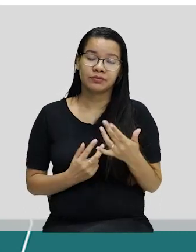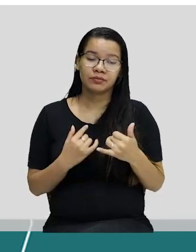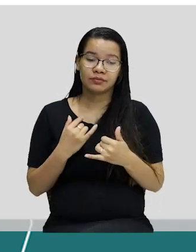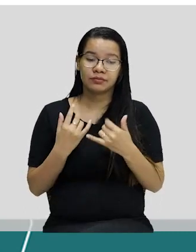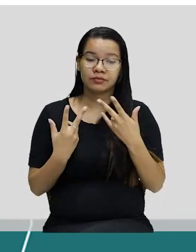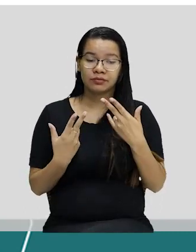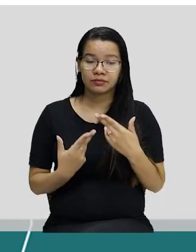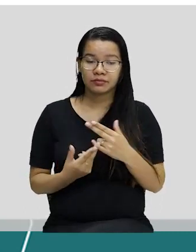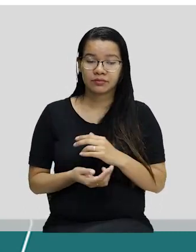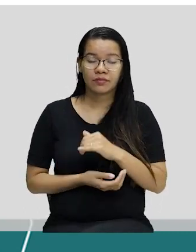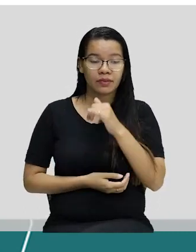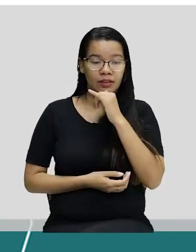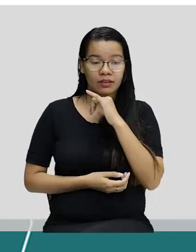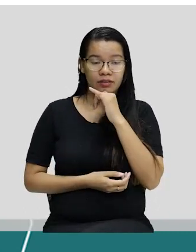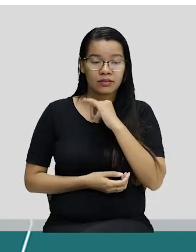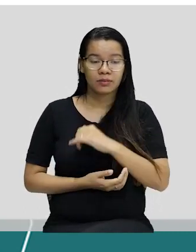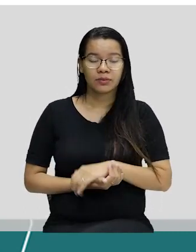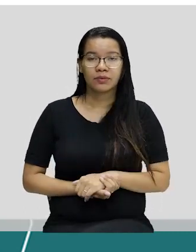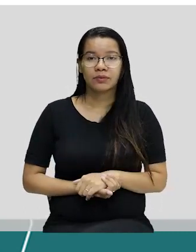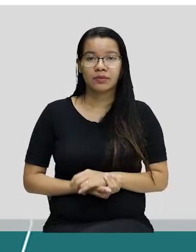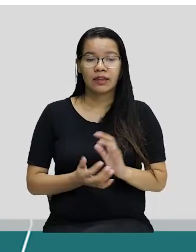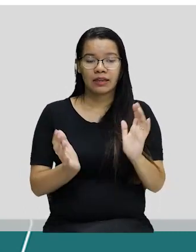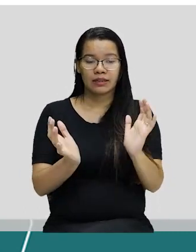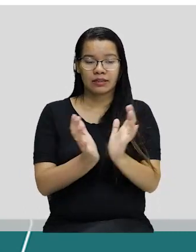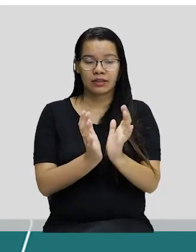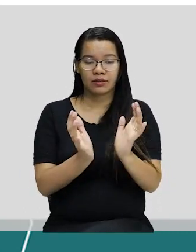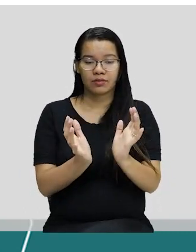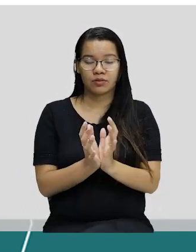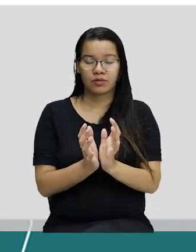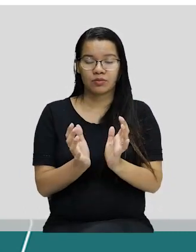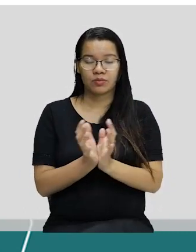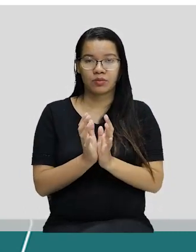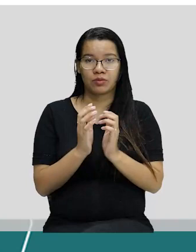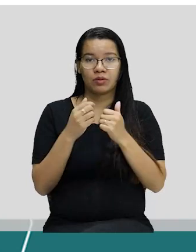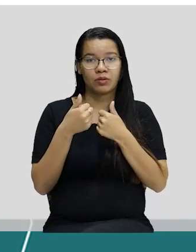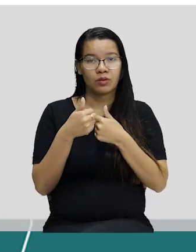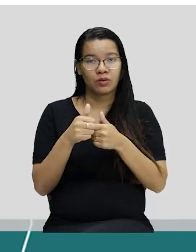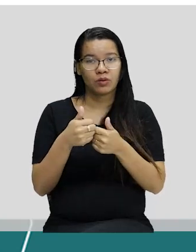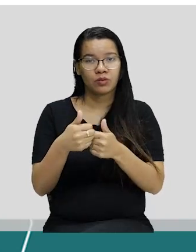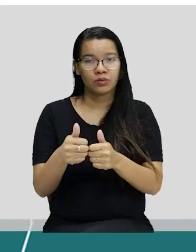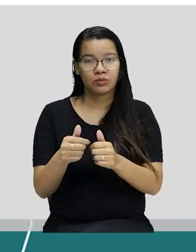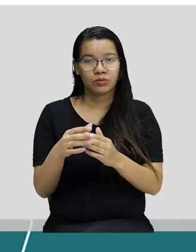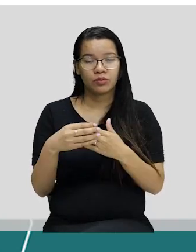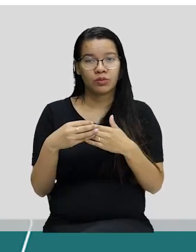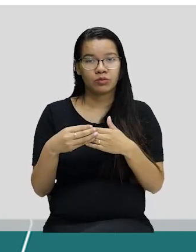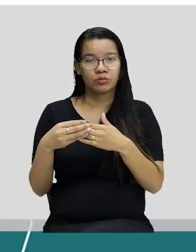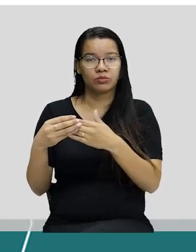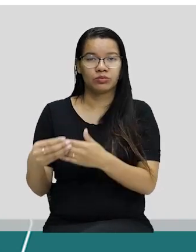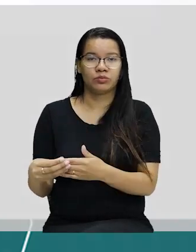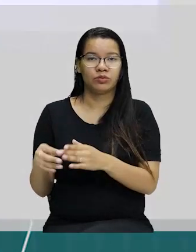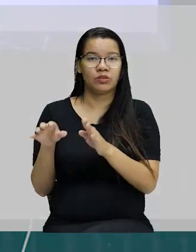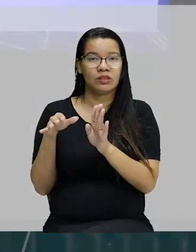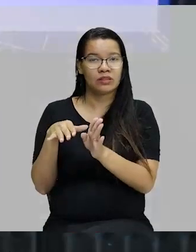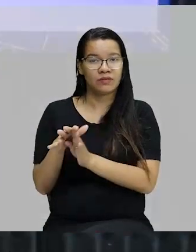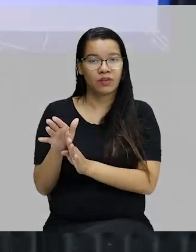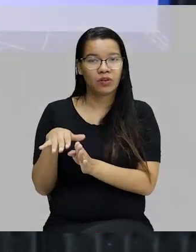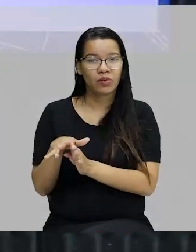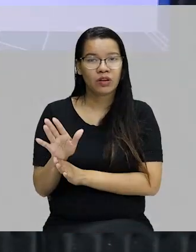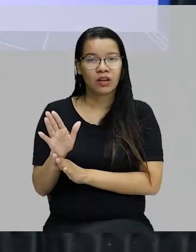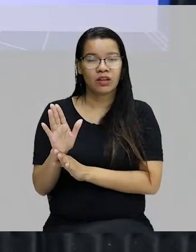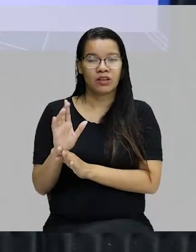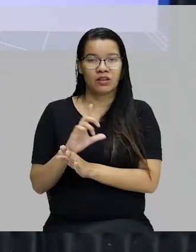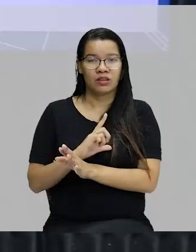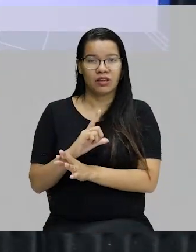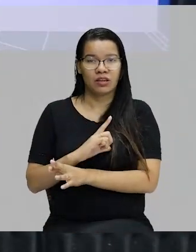holds monthly meetings. A equipe conduz reuniões mensais. Tá? Então, as reuniões são